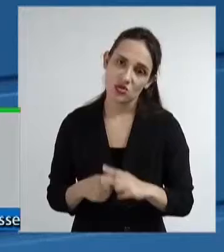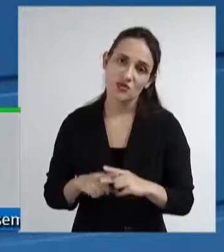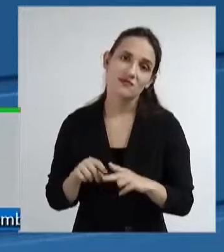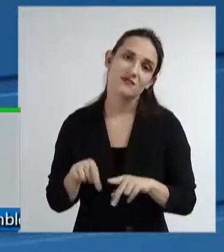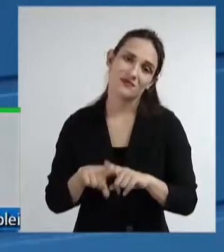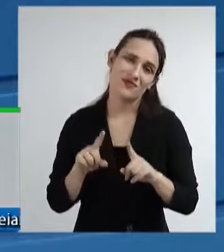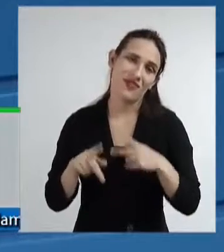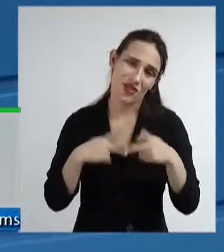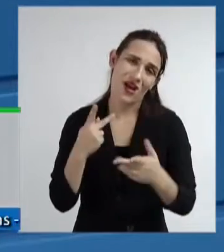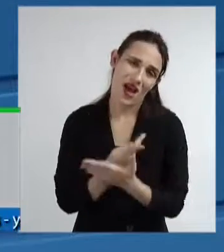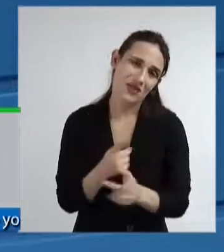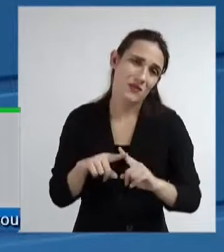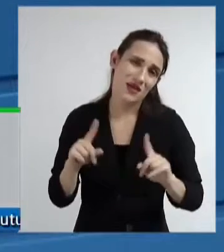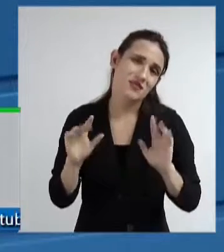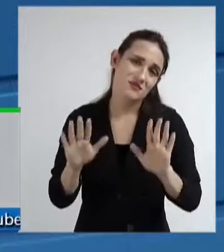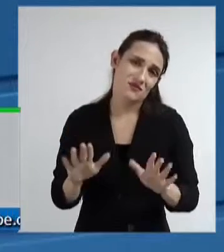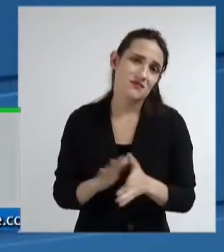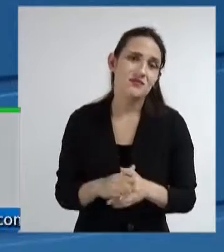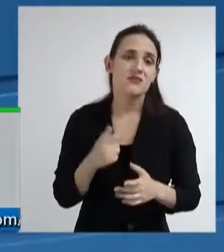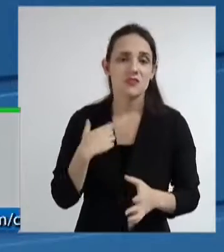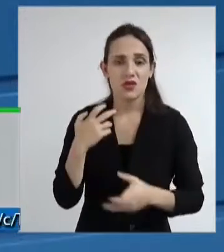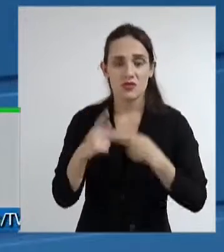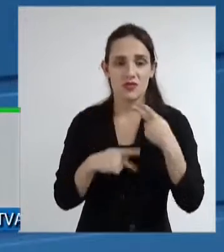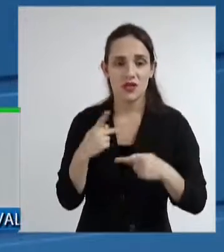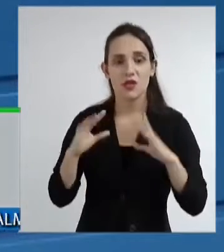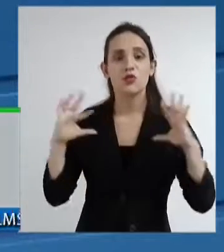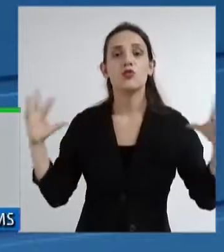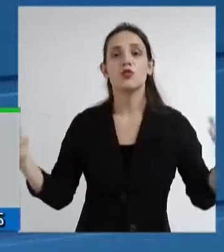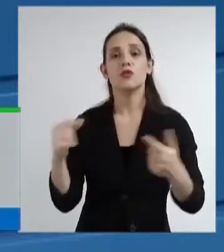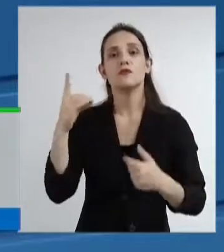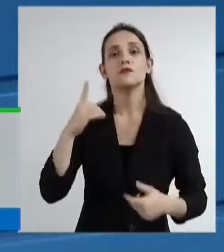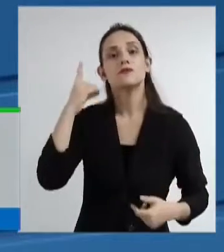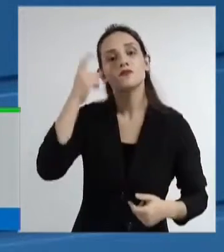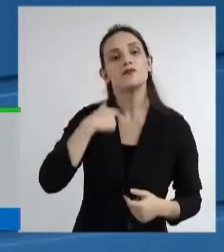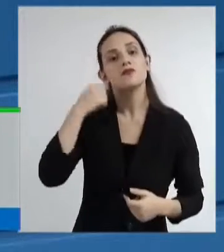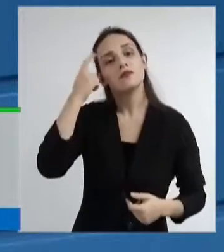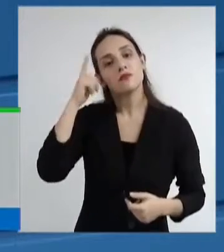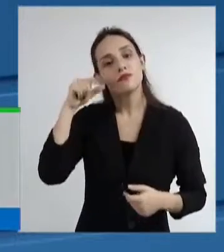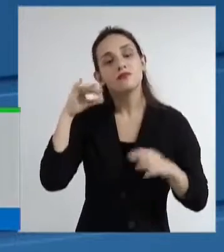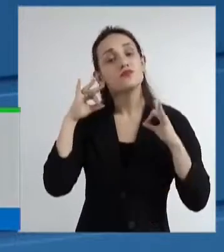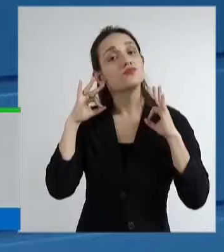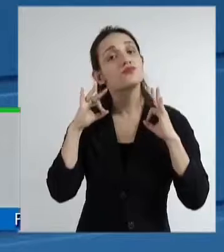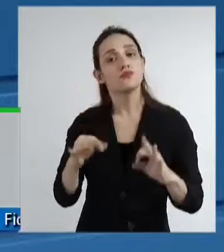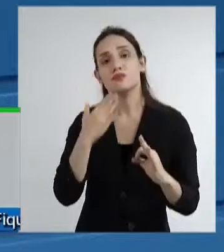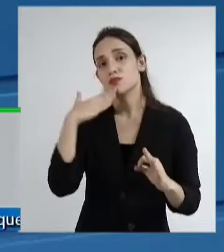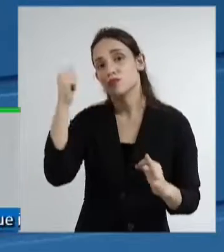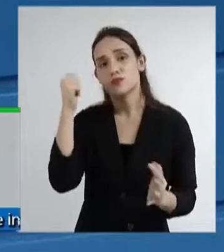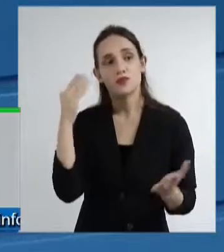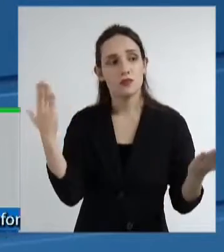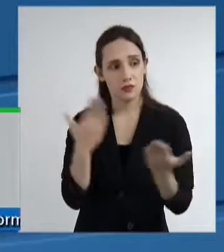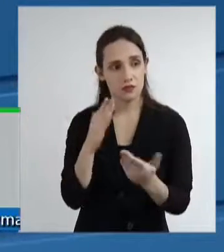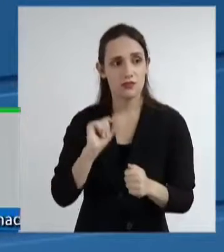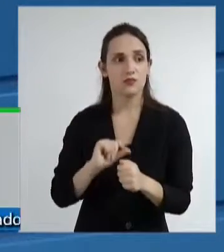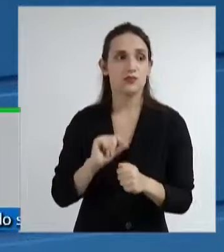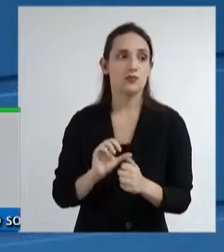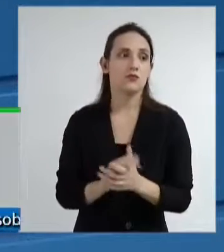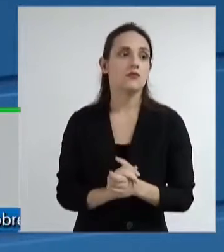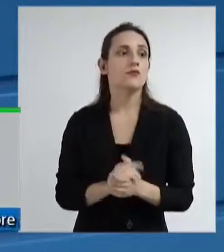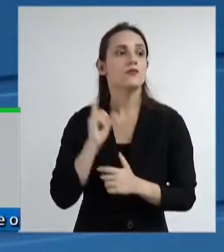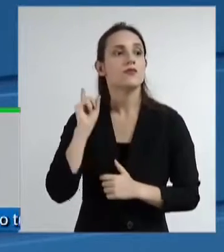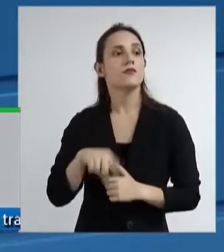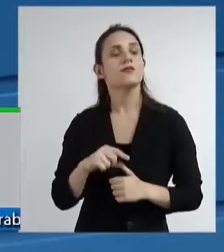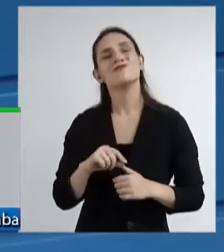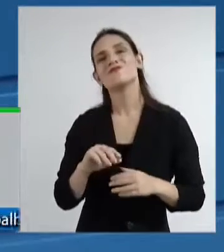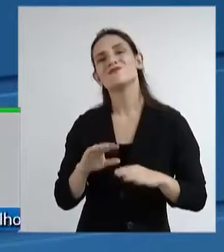colocado, mas gostaria de destacar os demais pares, que eu acho que a posição mais sensata, né, é, nesse